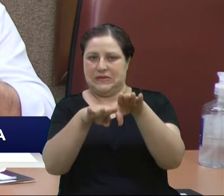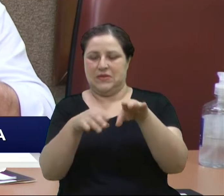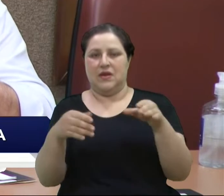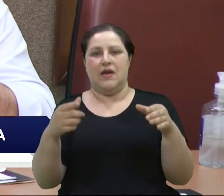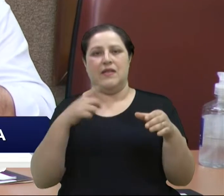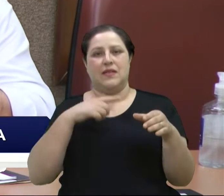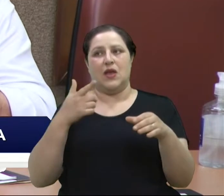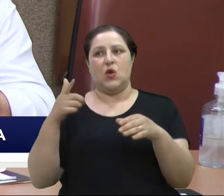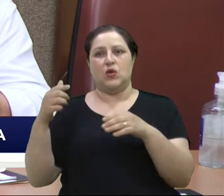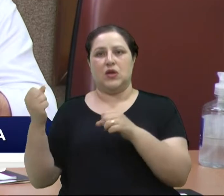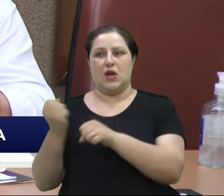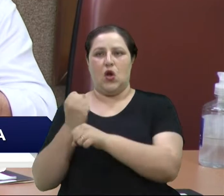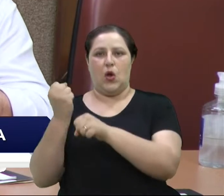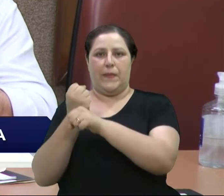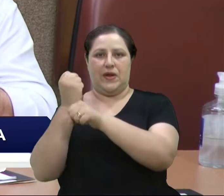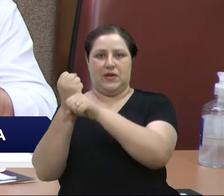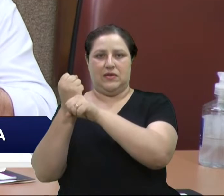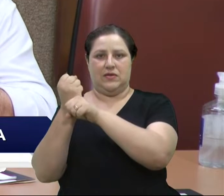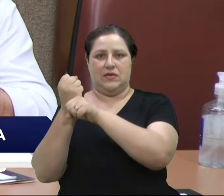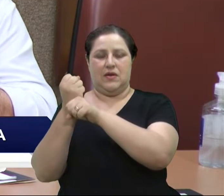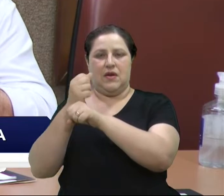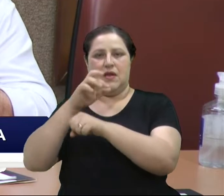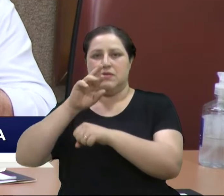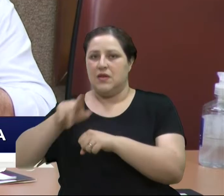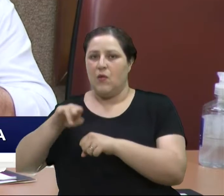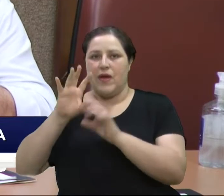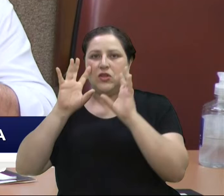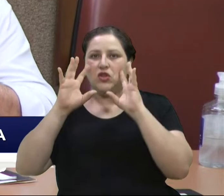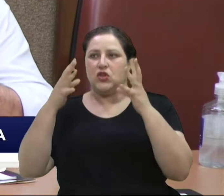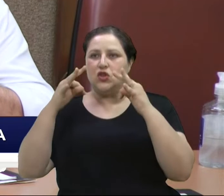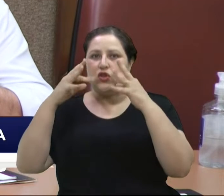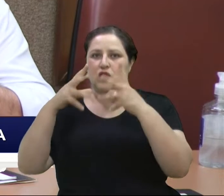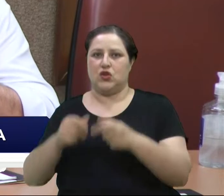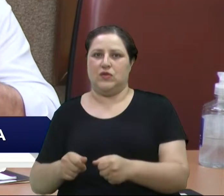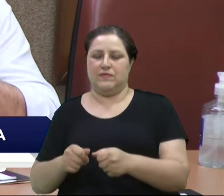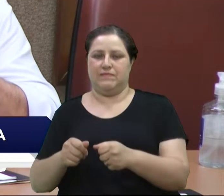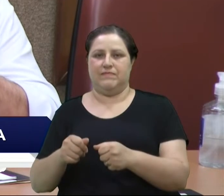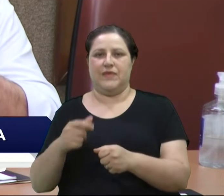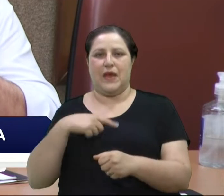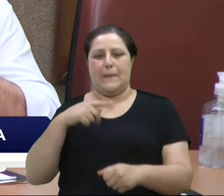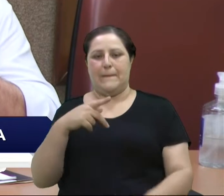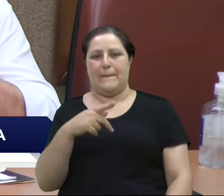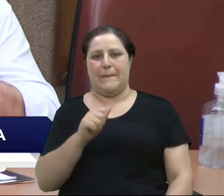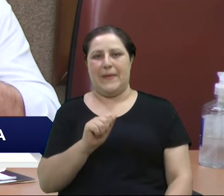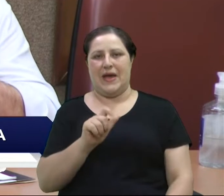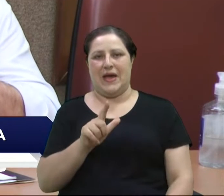paliativa, ela não é a solução. Se nós pensarmos que hoje eu tenho praticamente